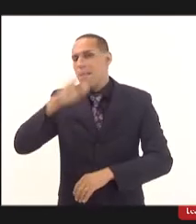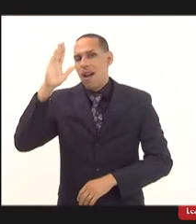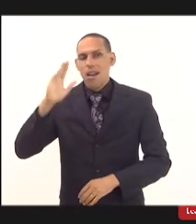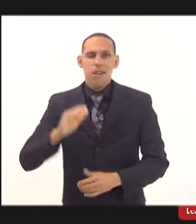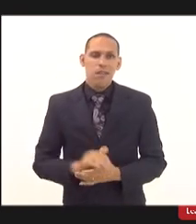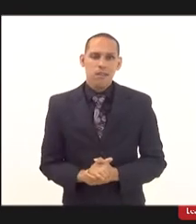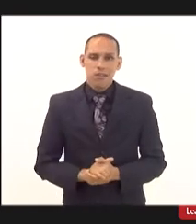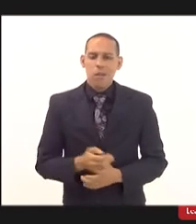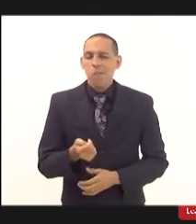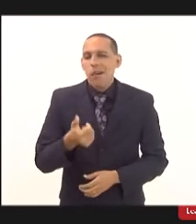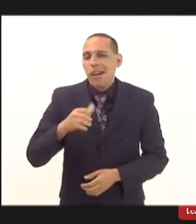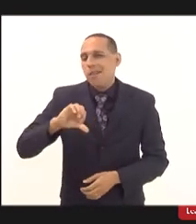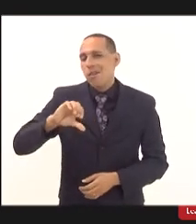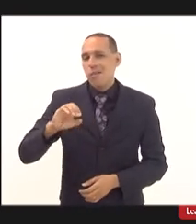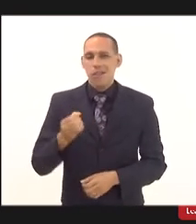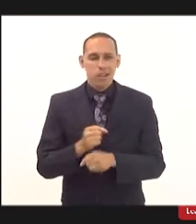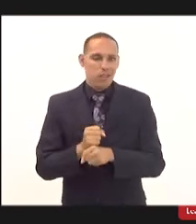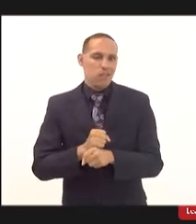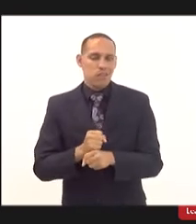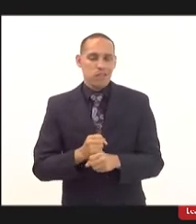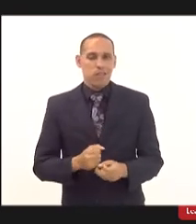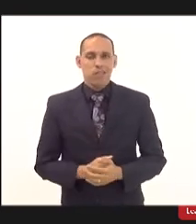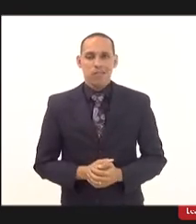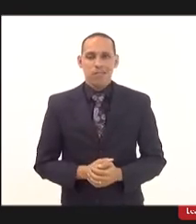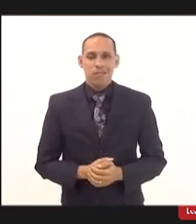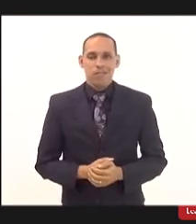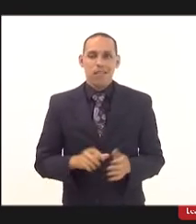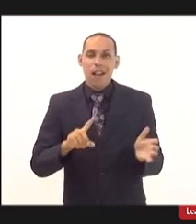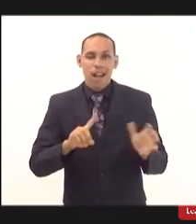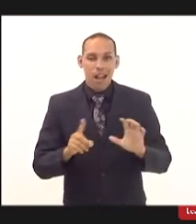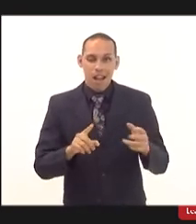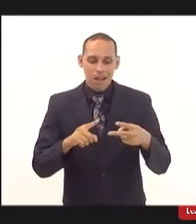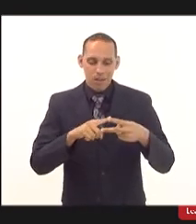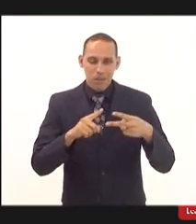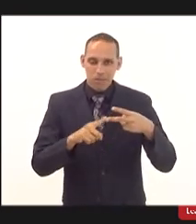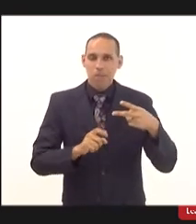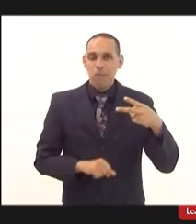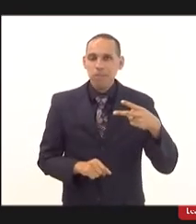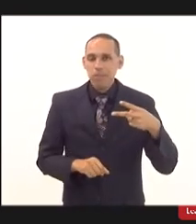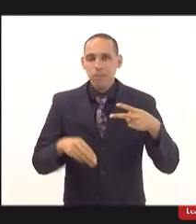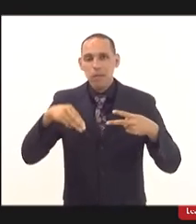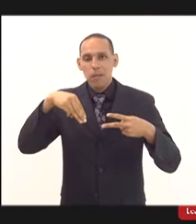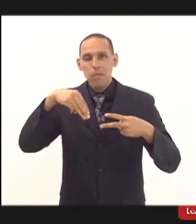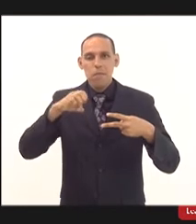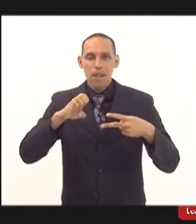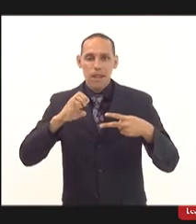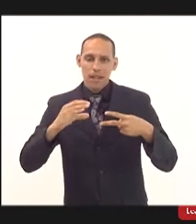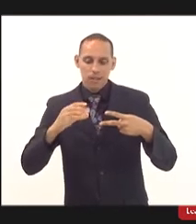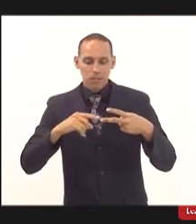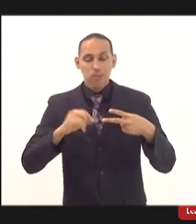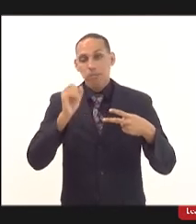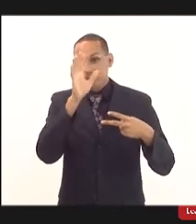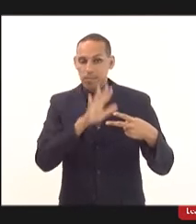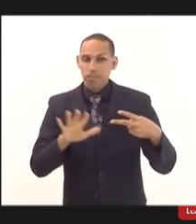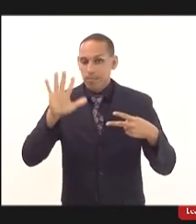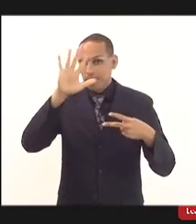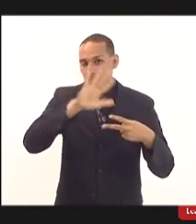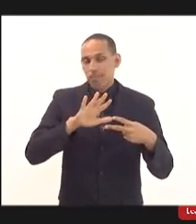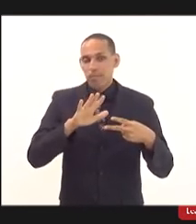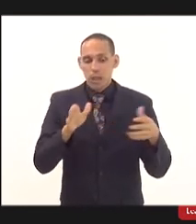estão quase com 90 anos a rádio MEC e a Rádio Nacional e ao longo estou há